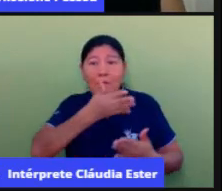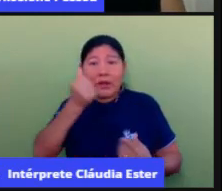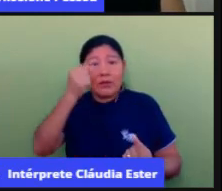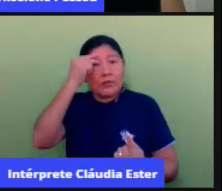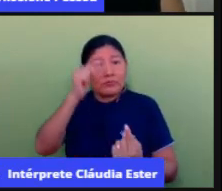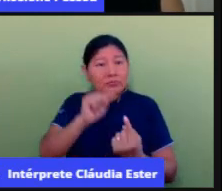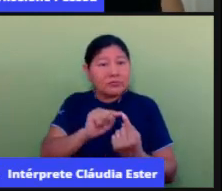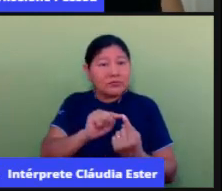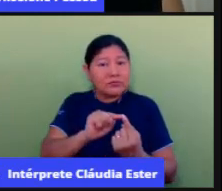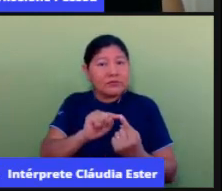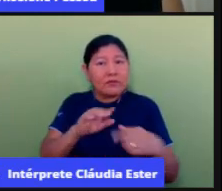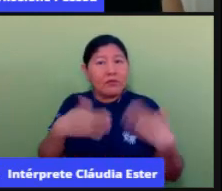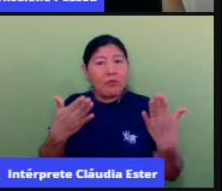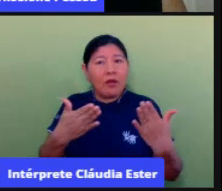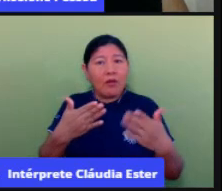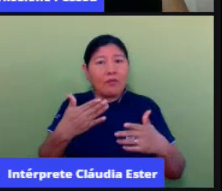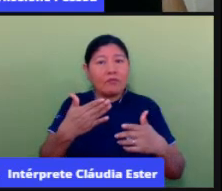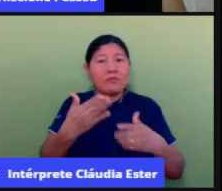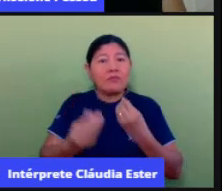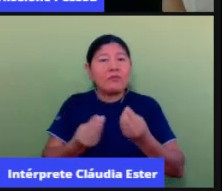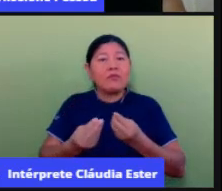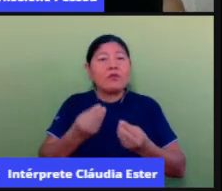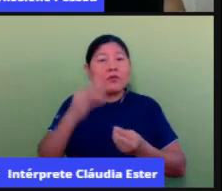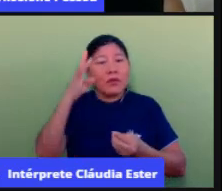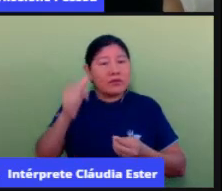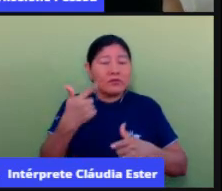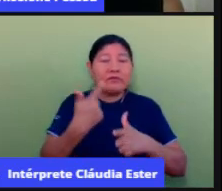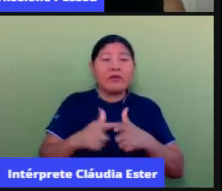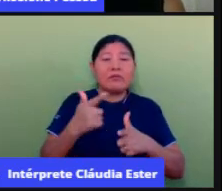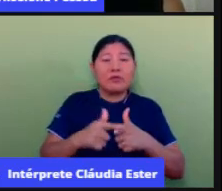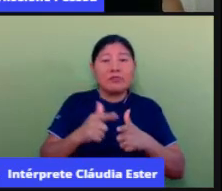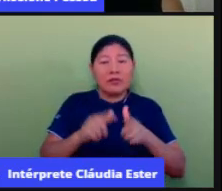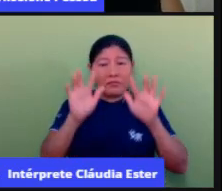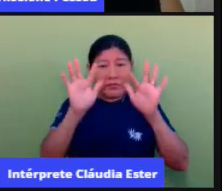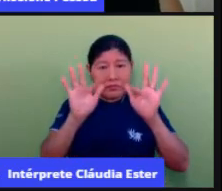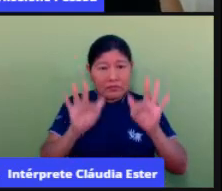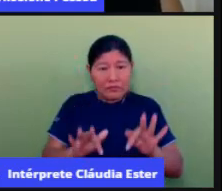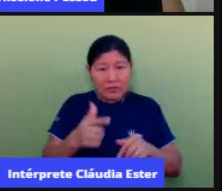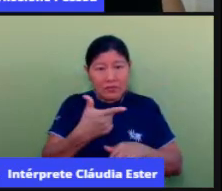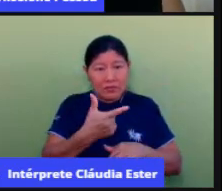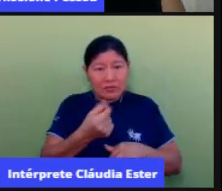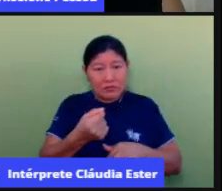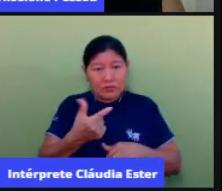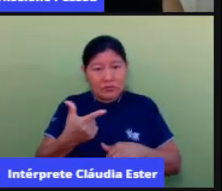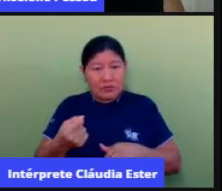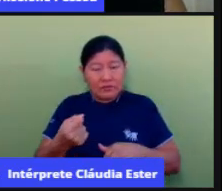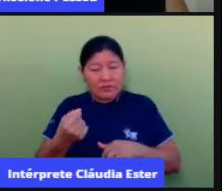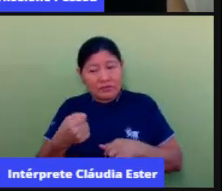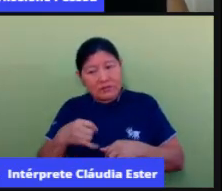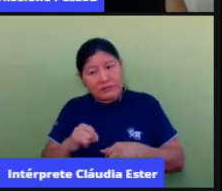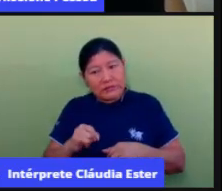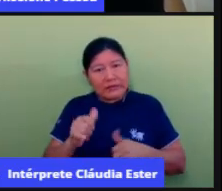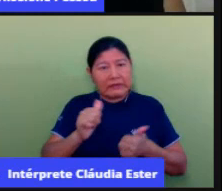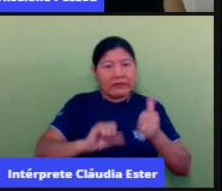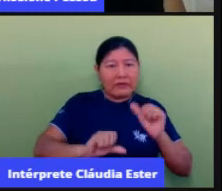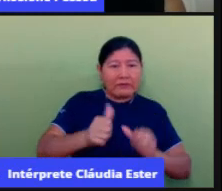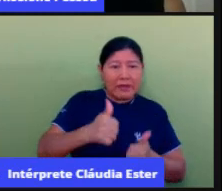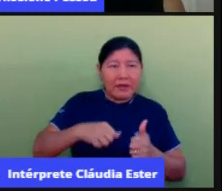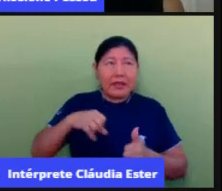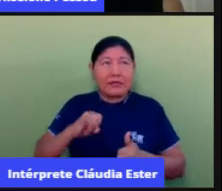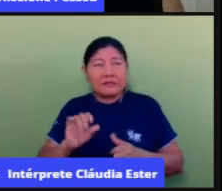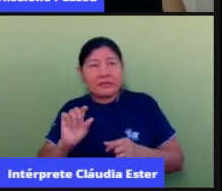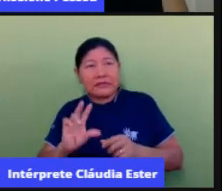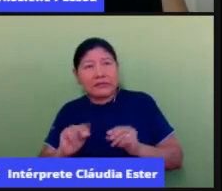de pensar qual seria o resultado ao final de 2020. Então, vai avaliar, não vai avaliar, como vai